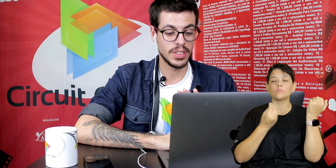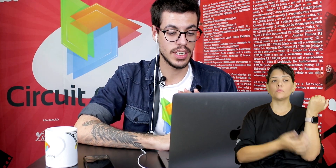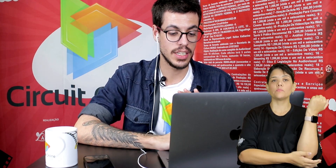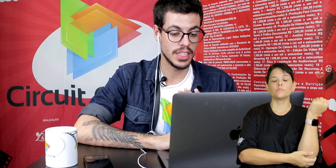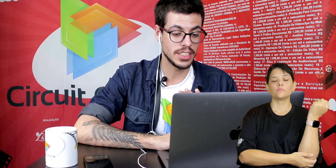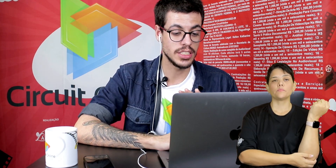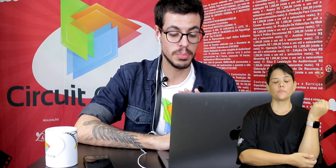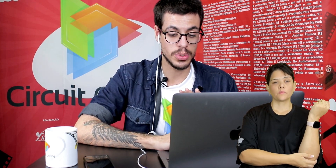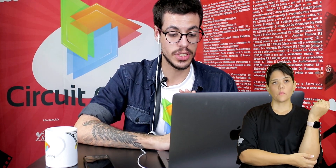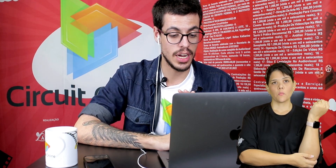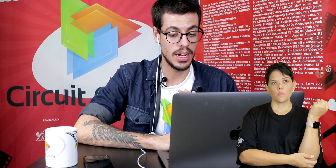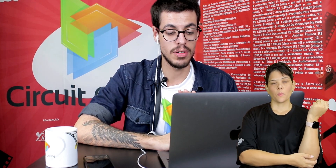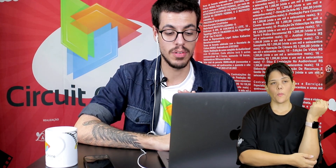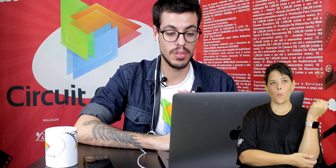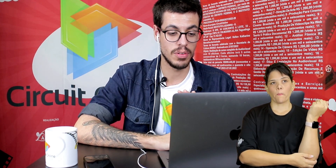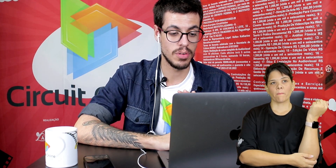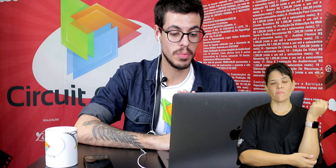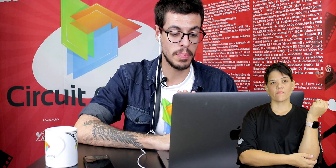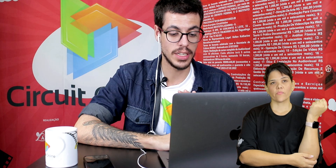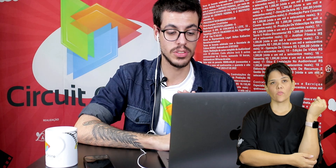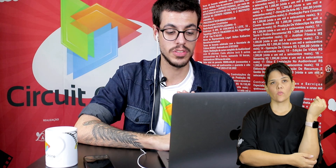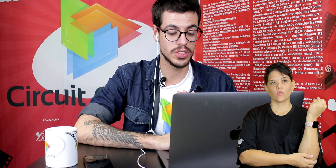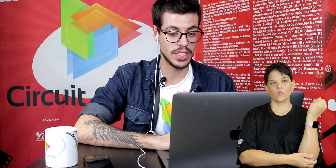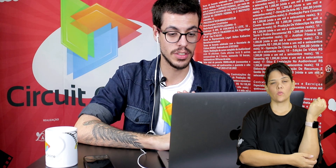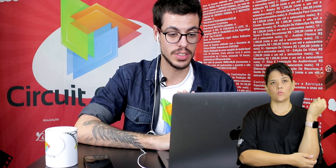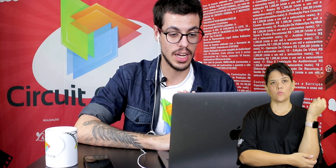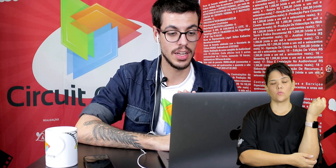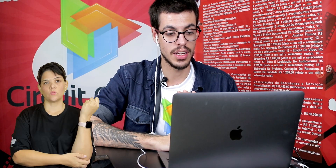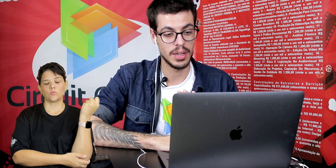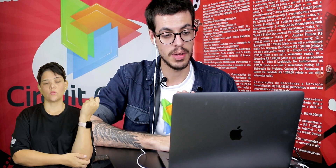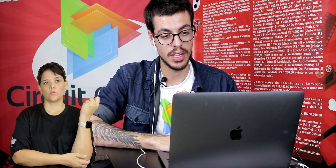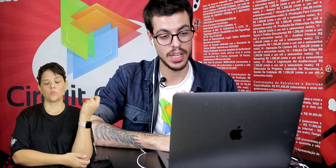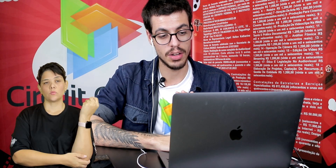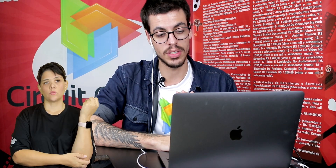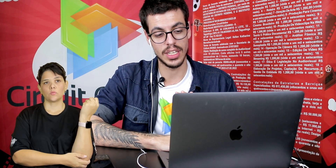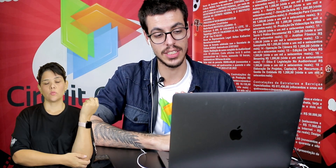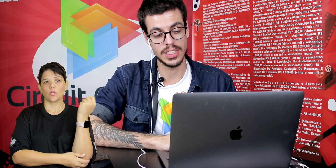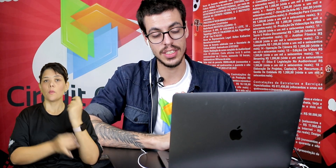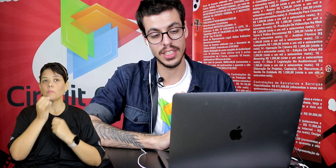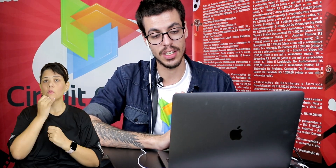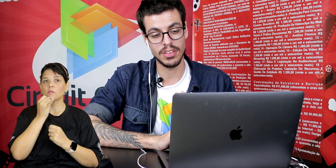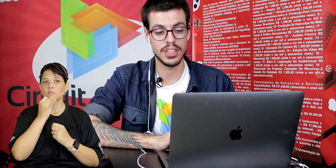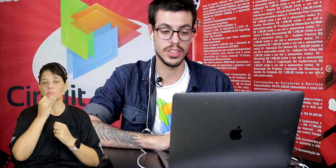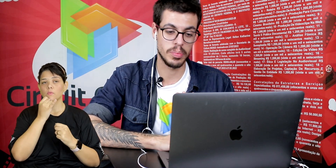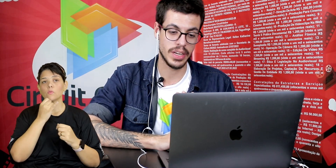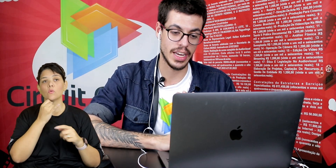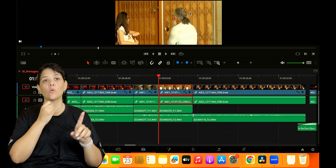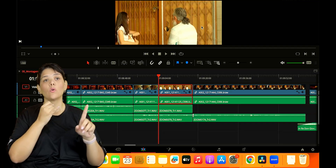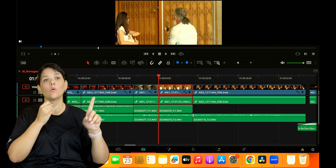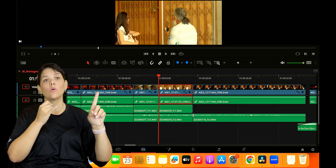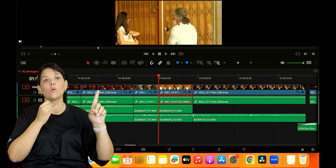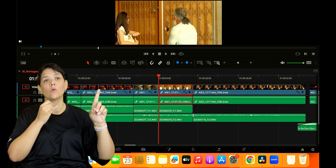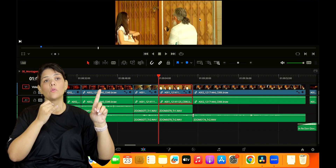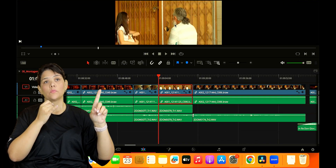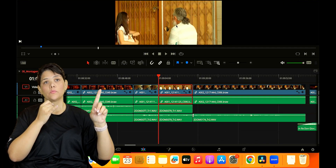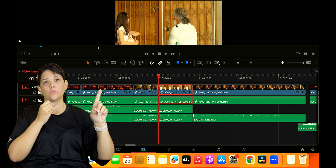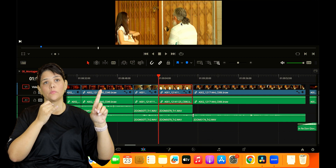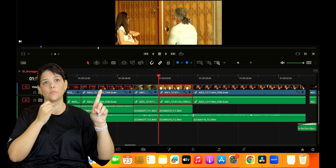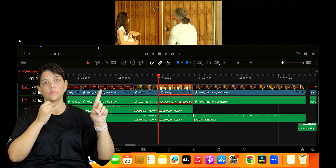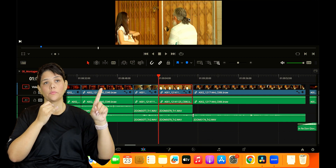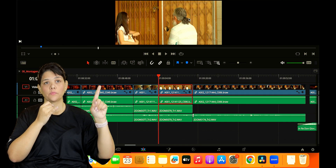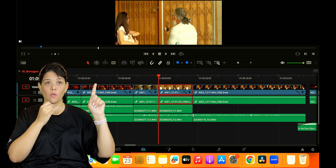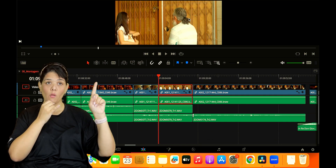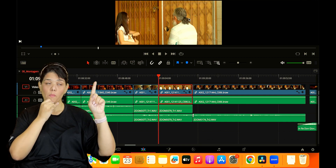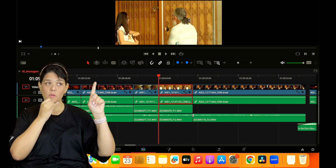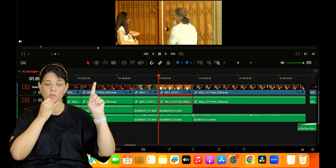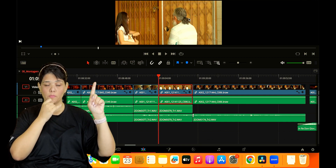Nesse plano aqui, a gente ia puxar uma parte do vídeo que ele não tá, recortar isso aqui inteiro e duplicar ela nessa parte que ele tá, por